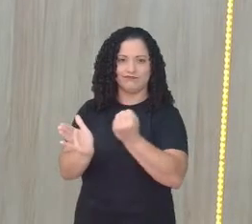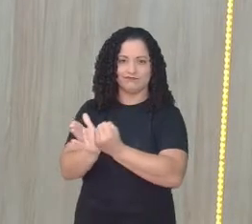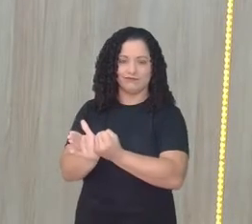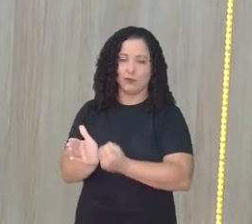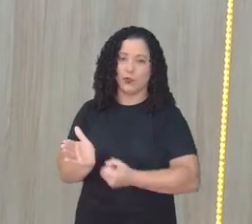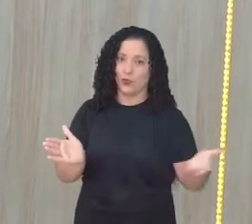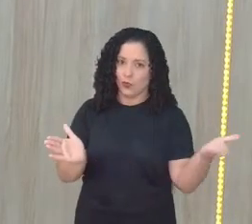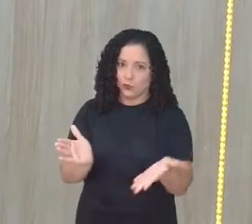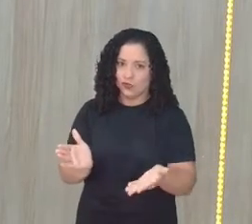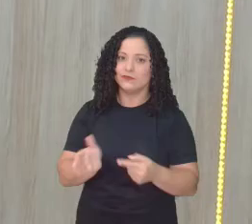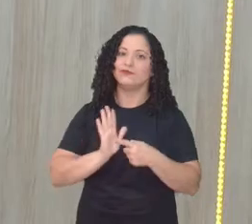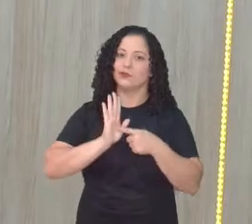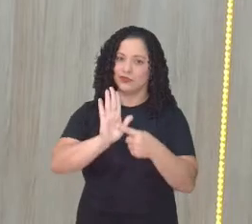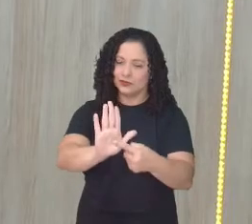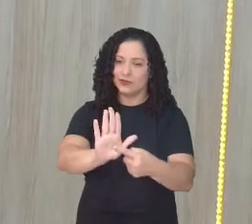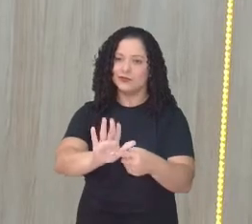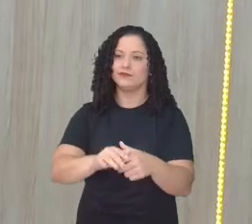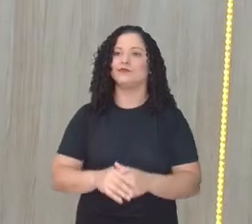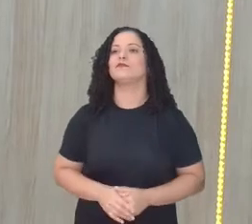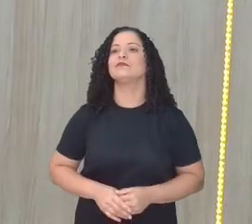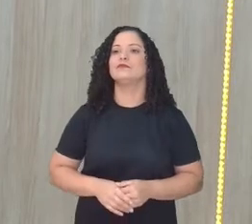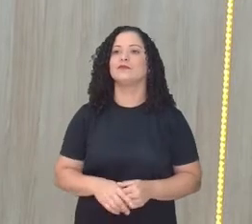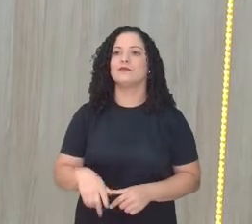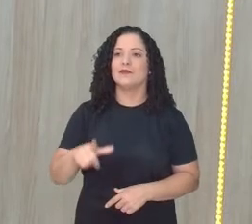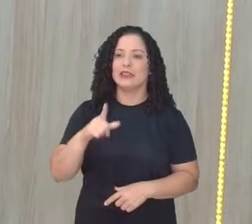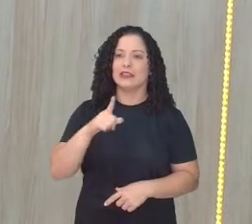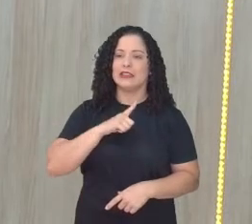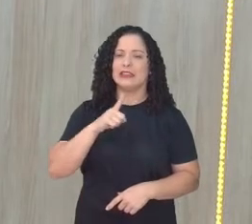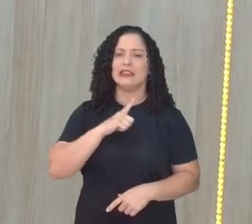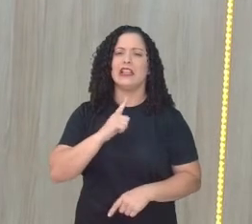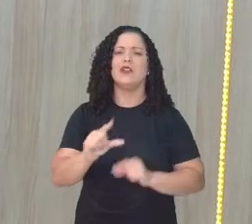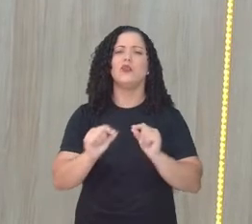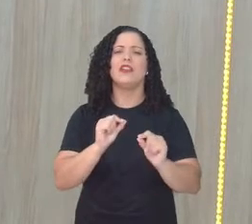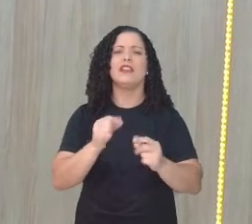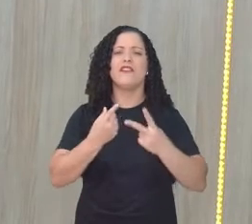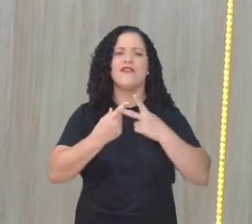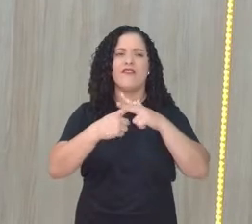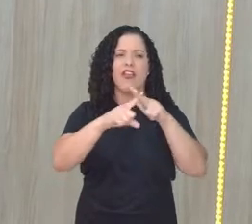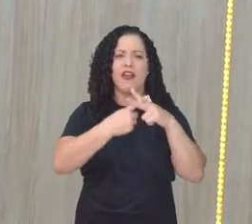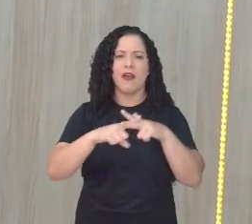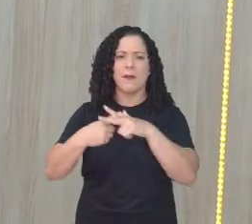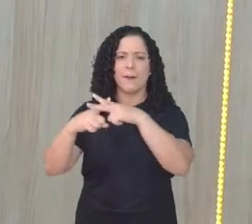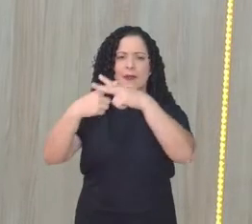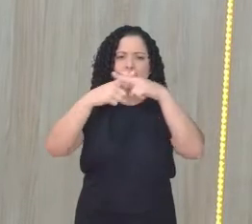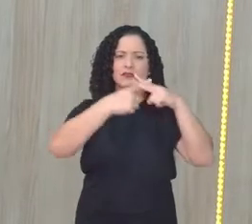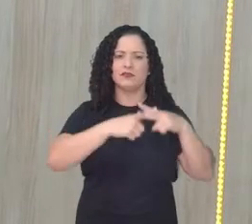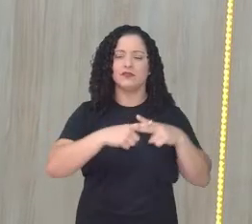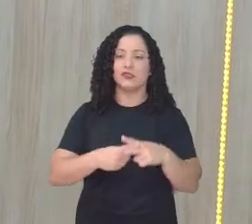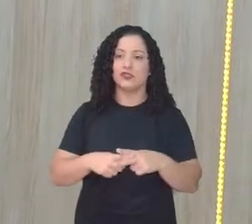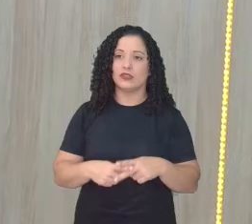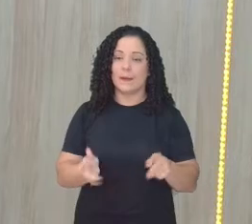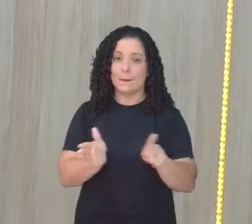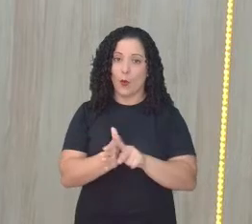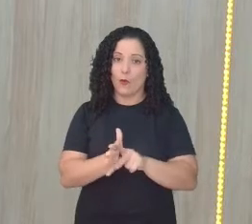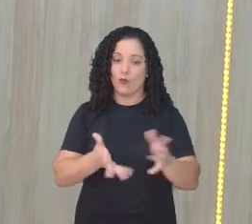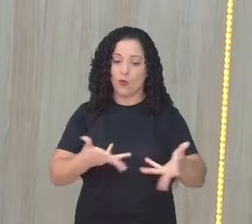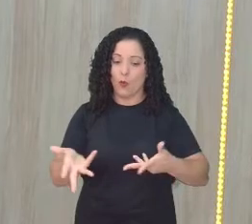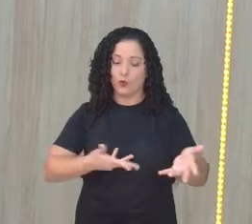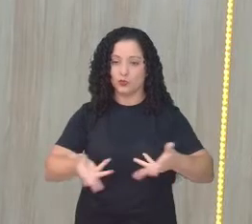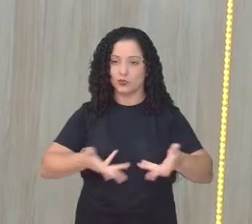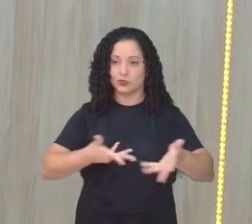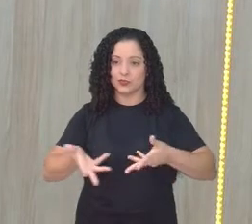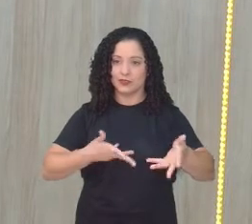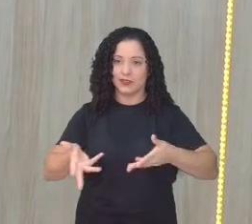na aula de hoje. Mas veja, aqui a gente tem instrumentos, ó, não somente para fabricação,